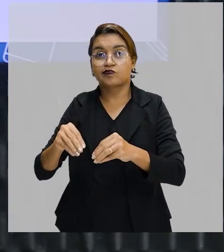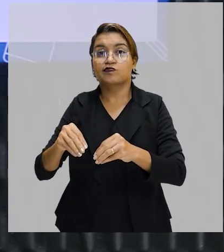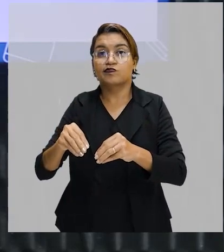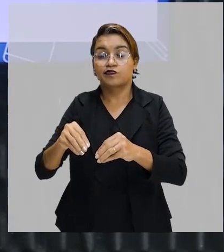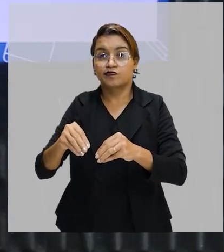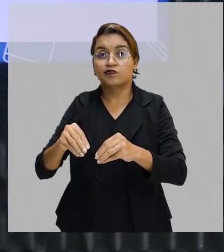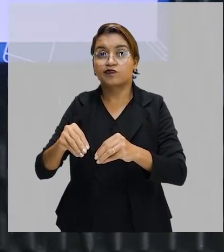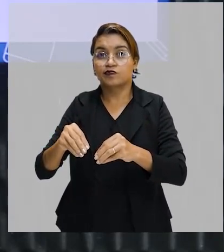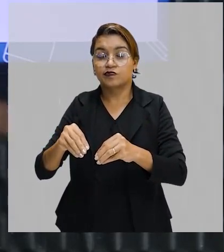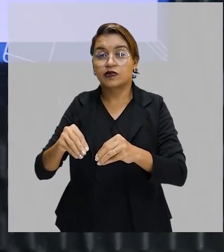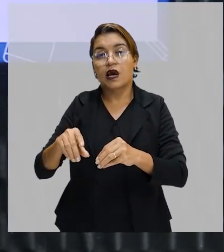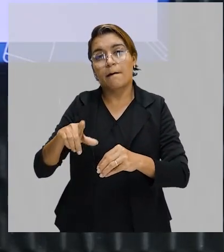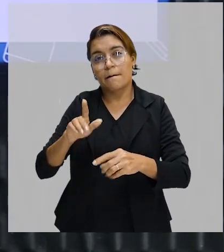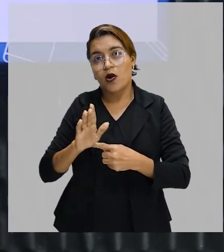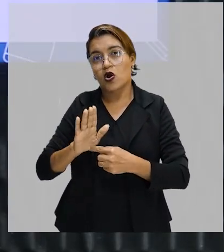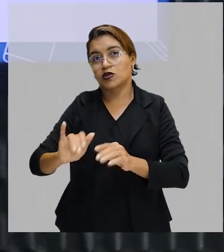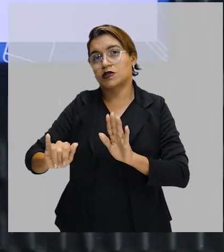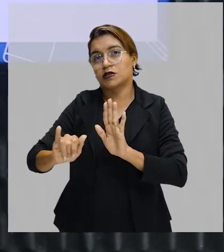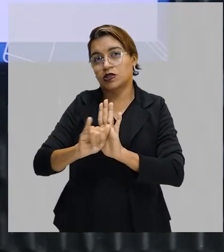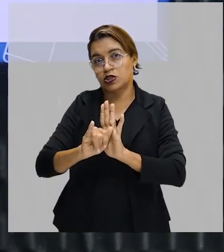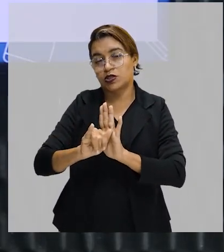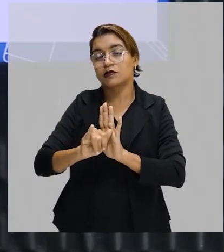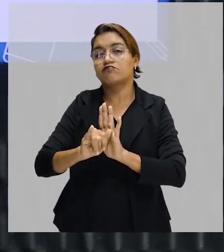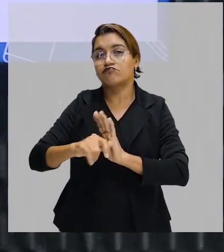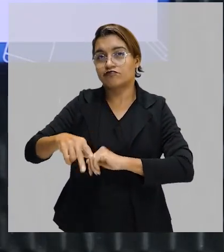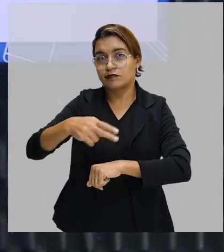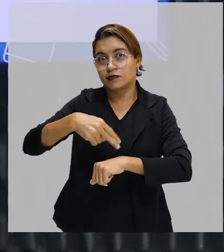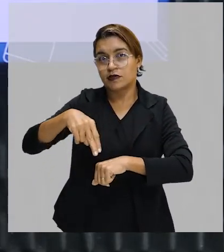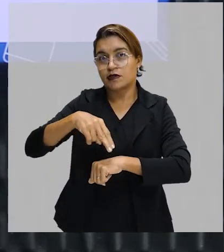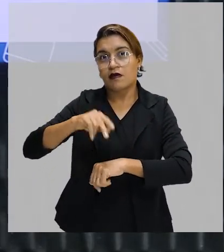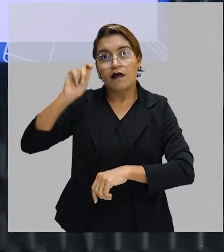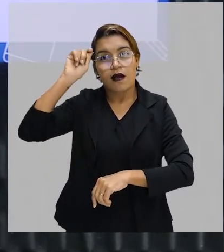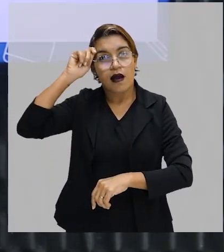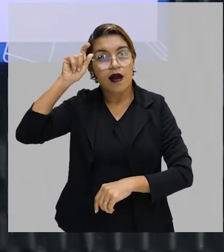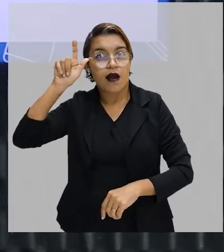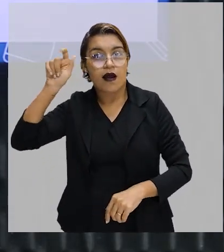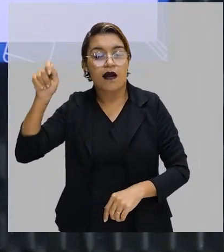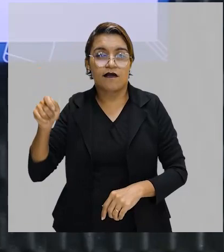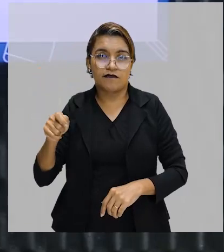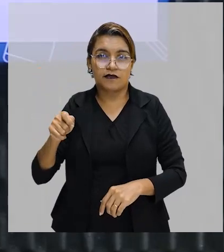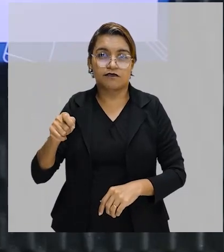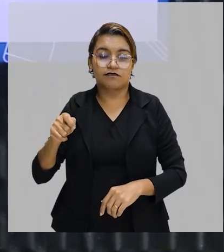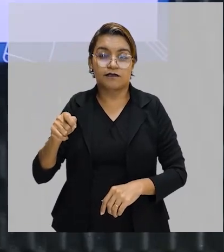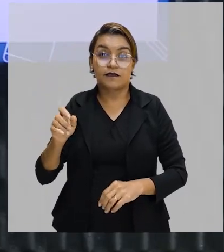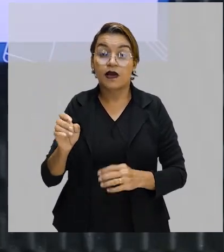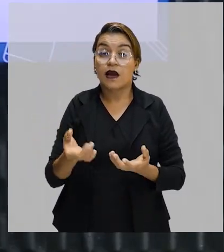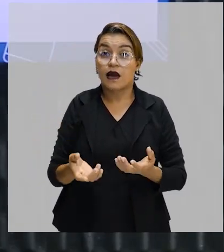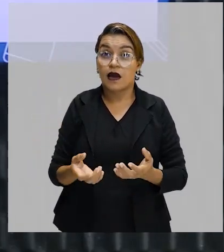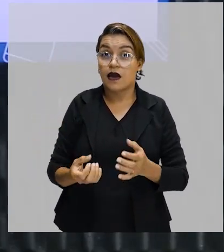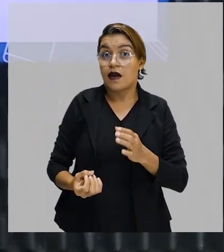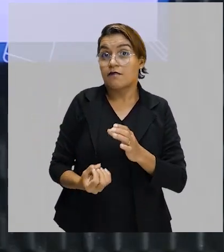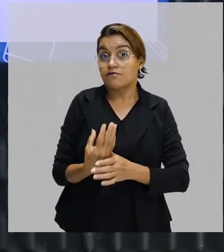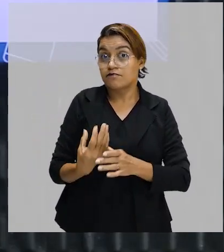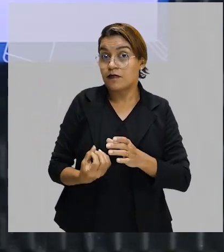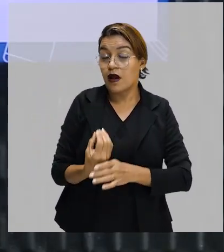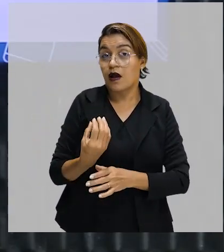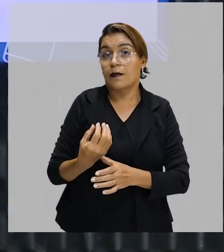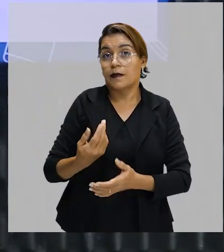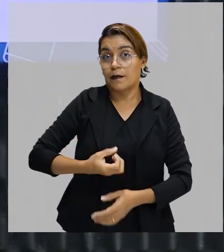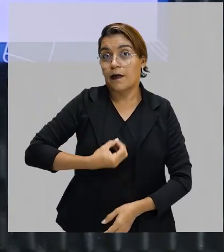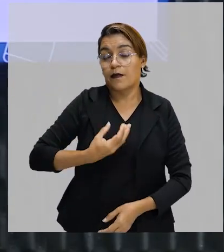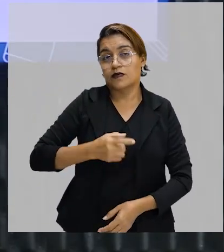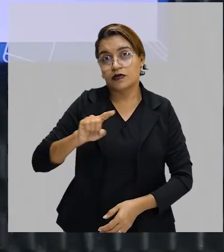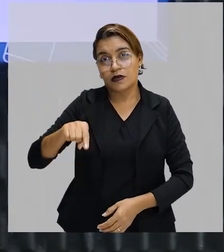pertensismo de identidade de uma nação no caso África tá a obra poética dela foi reunido publicada Depois